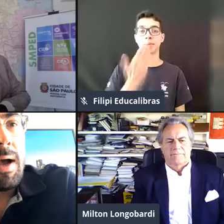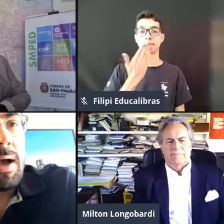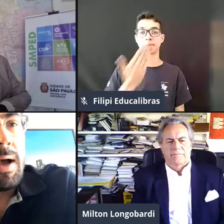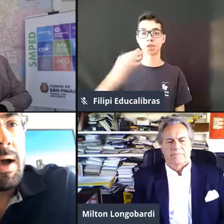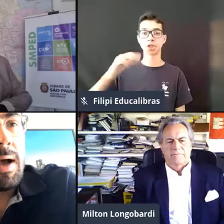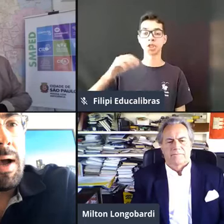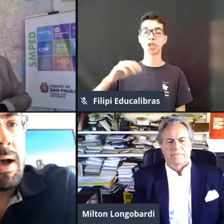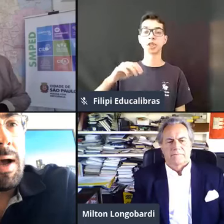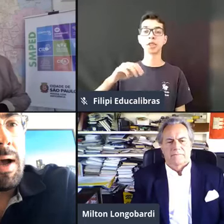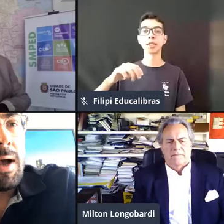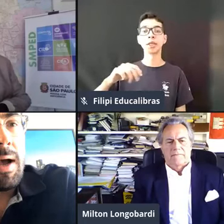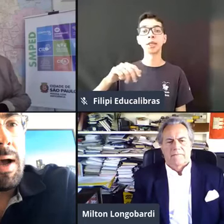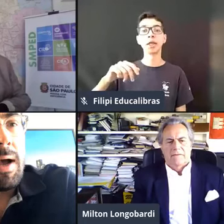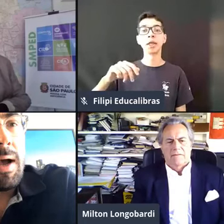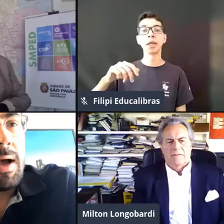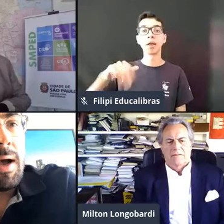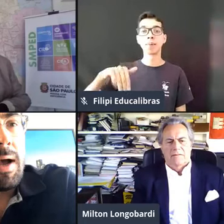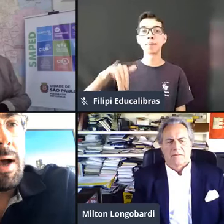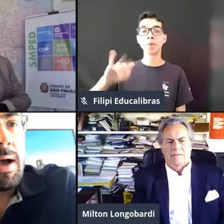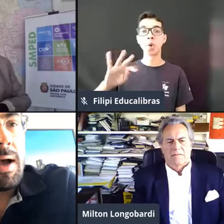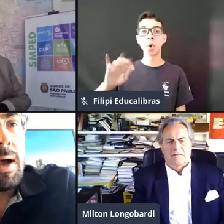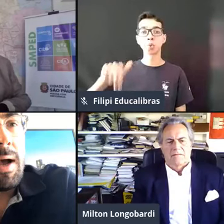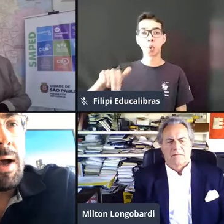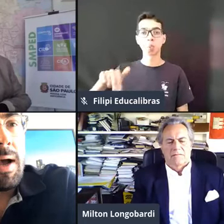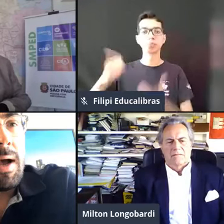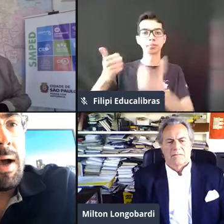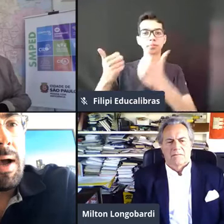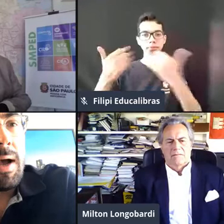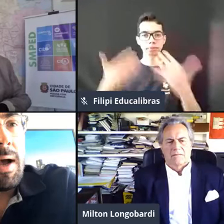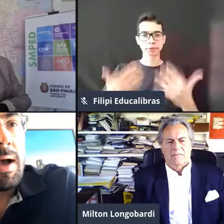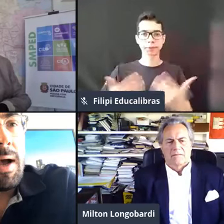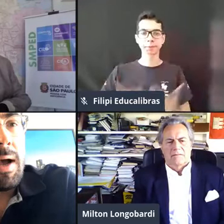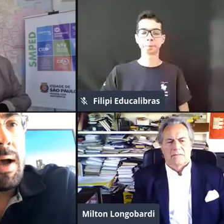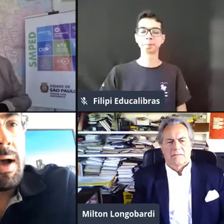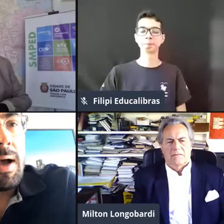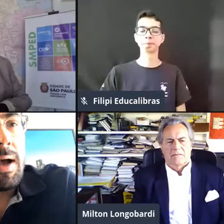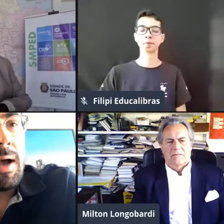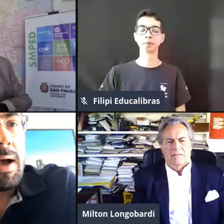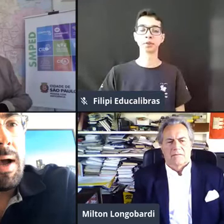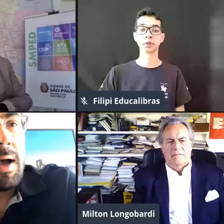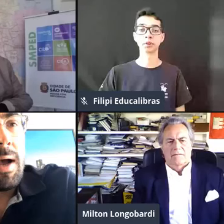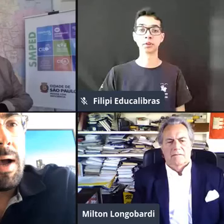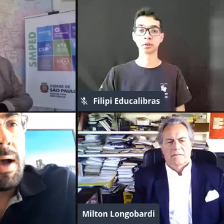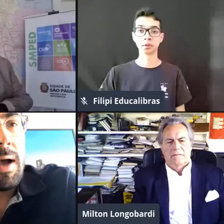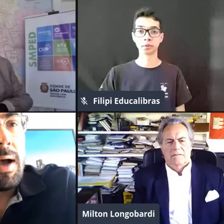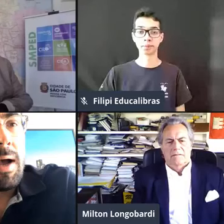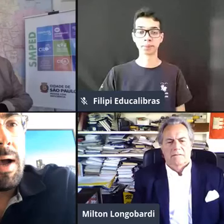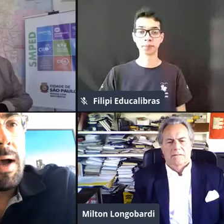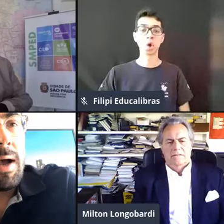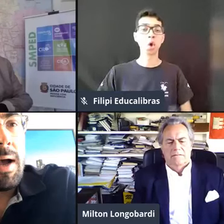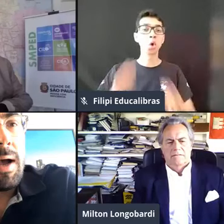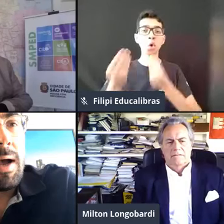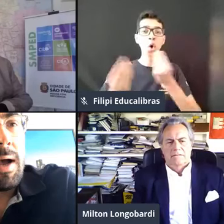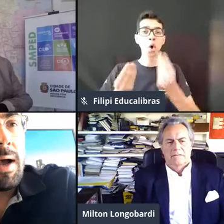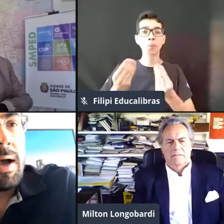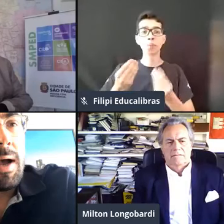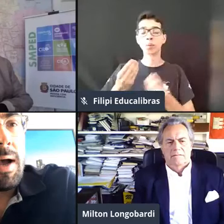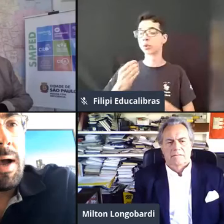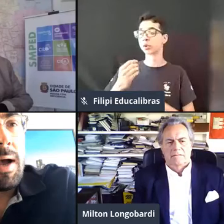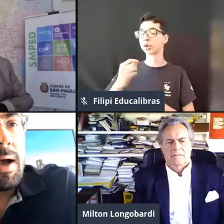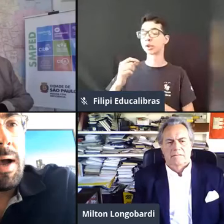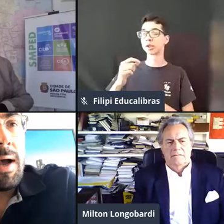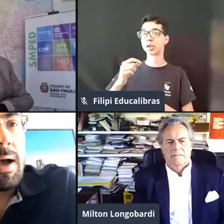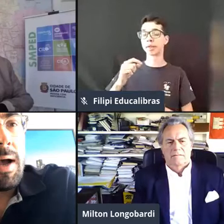melhora a sua conexão. Milton, como é que você vê a questão da longevidade, principalmente